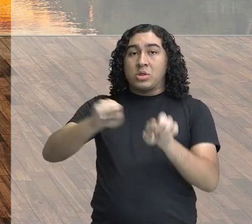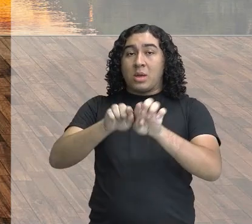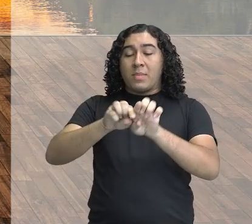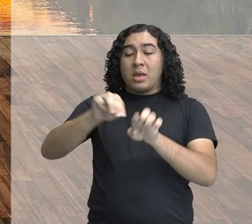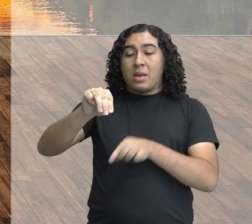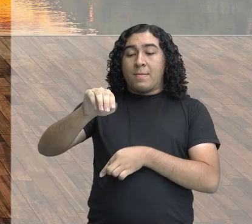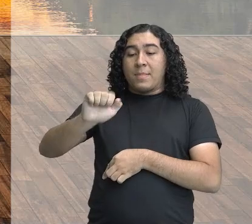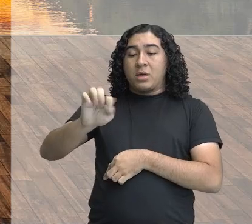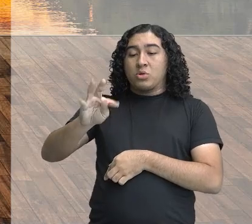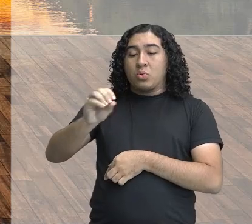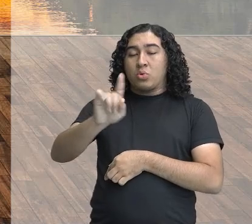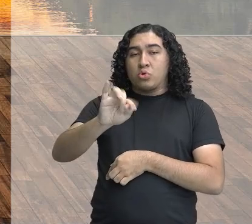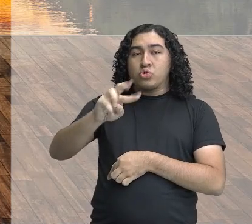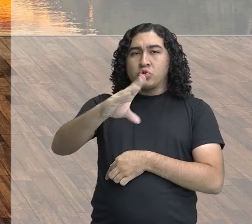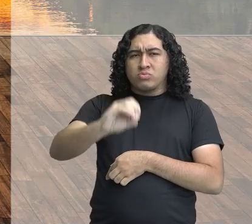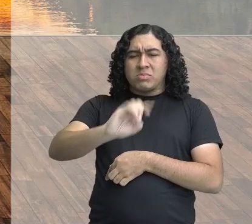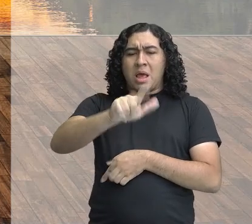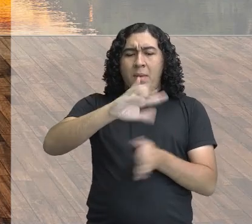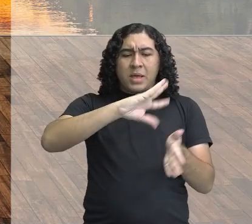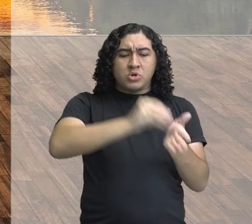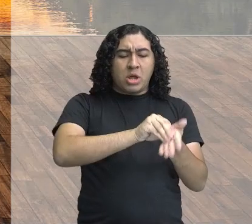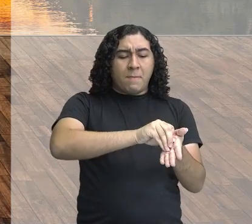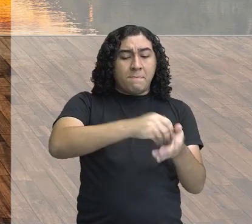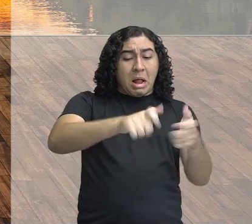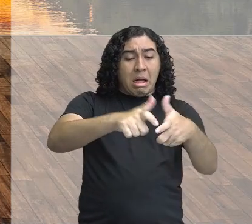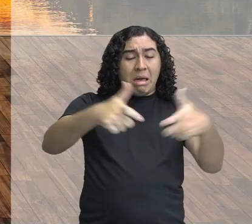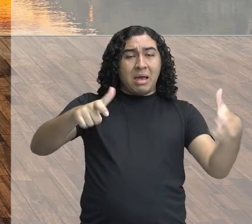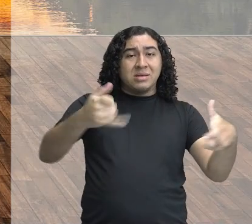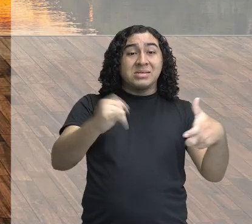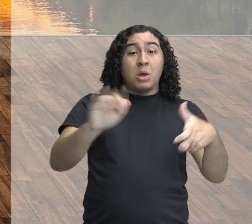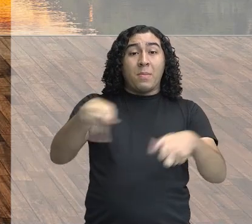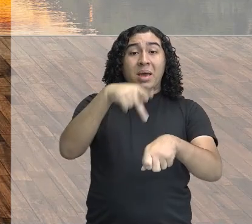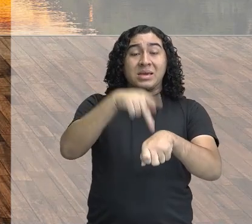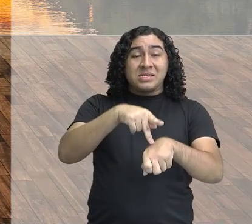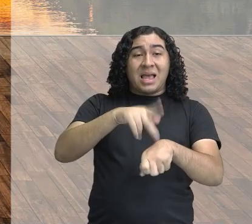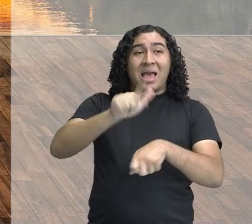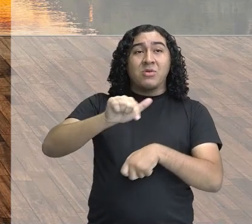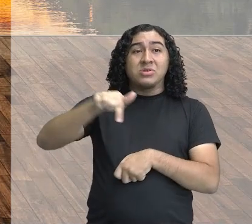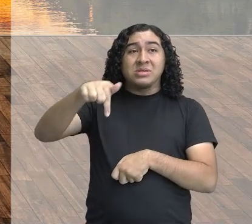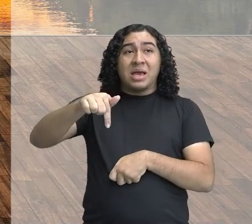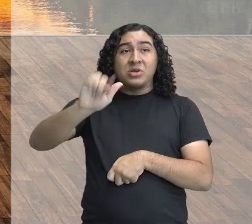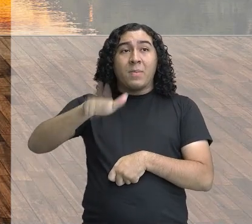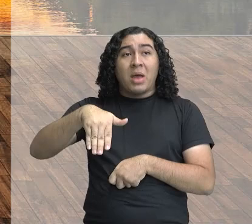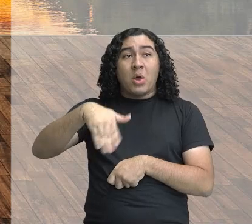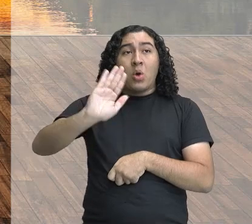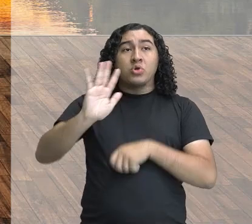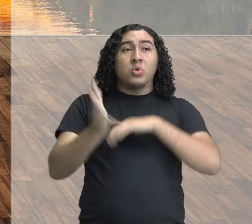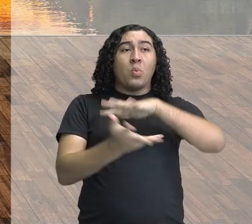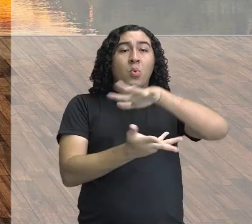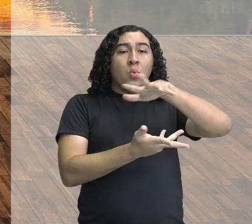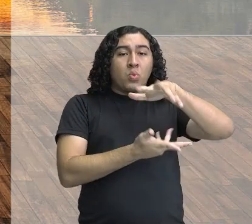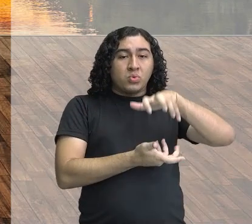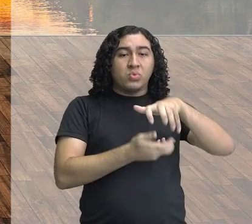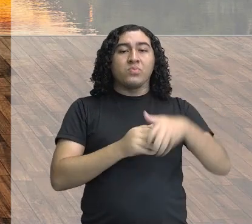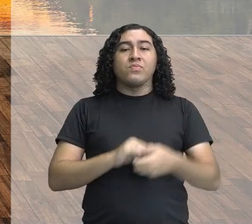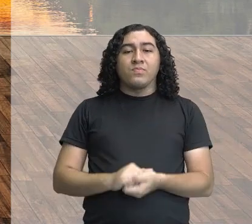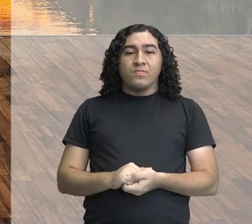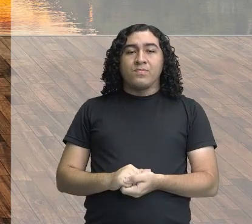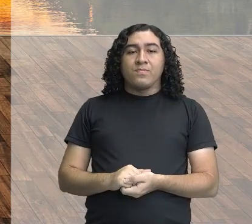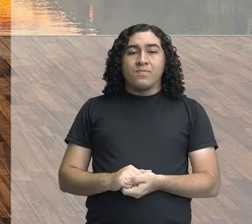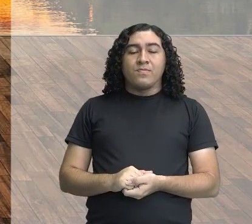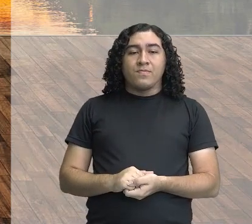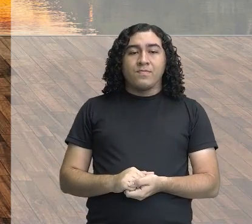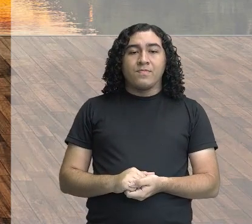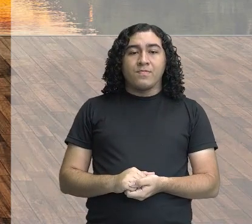vasta que, caso fosse um país, ela estaria entre os 7 maiores do mundo. É isso